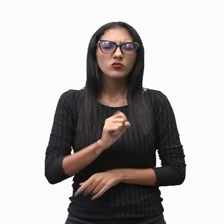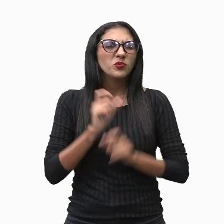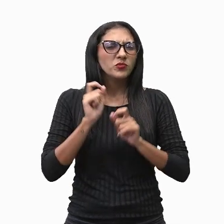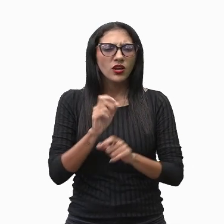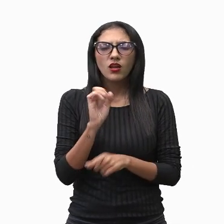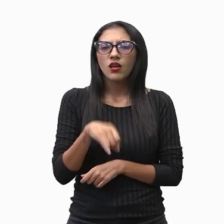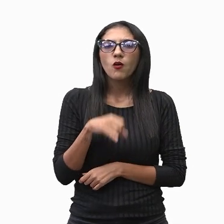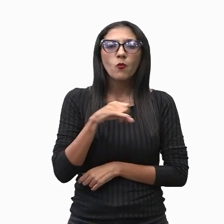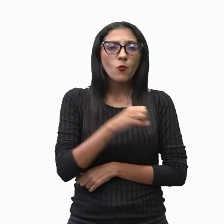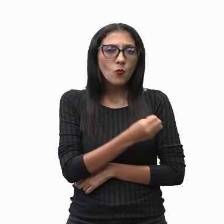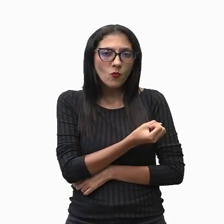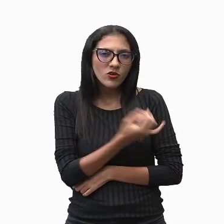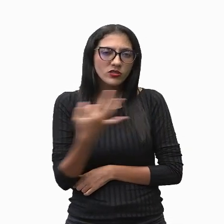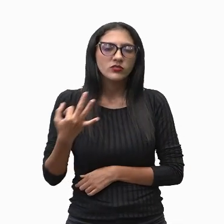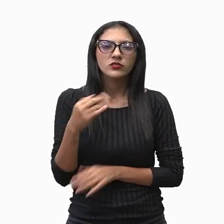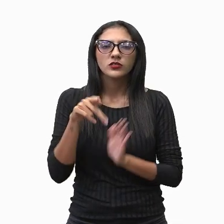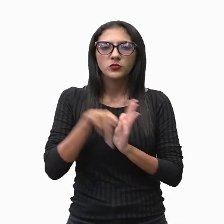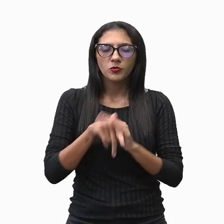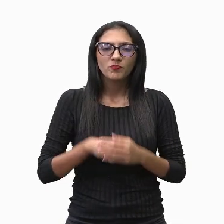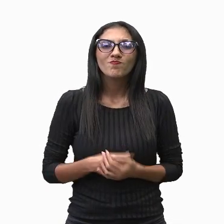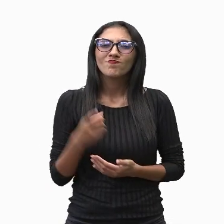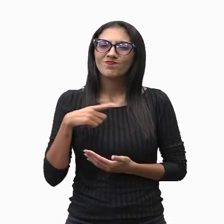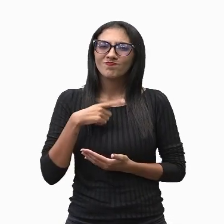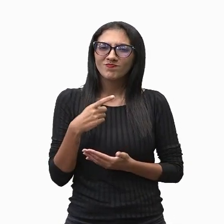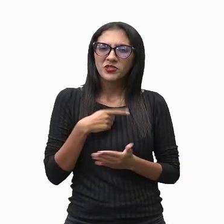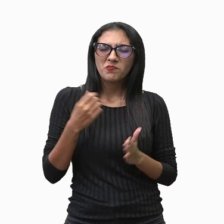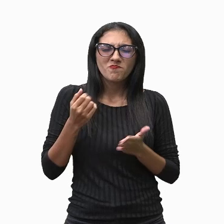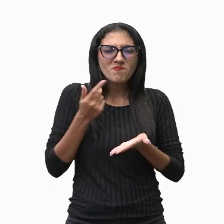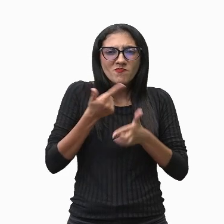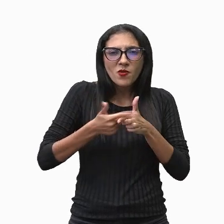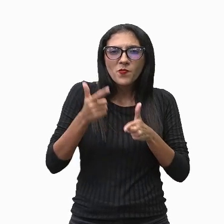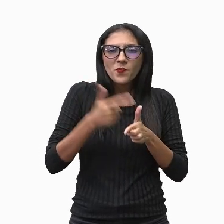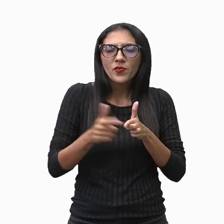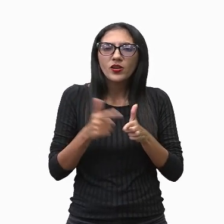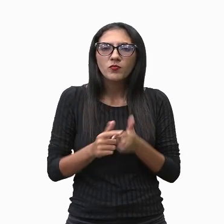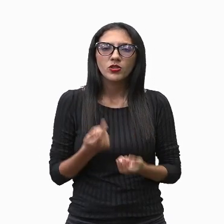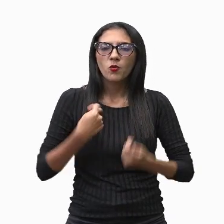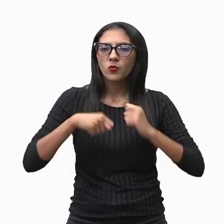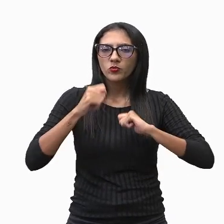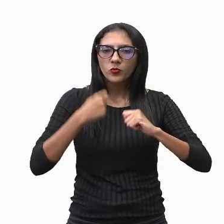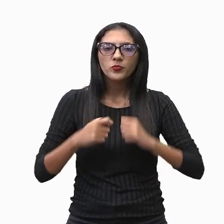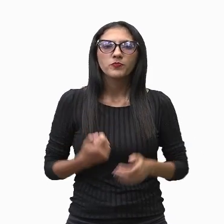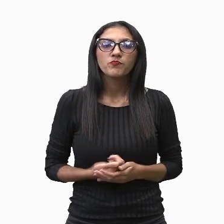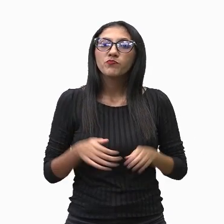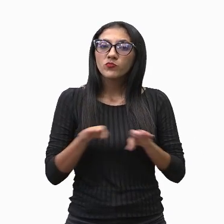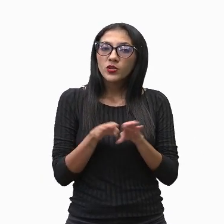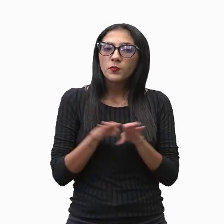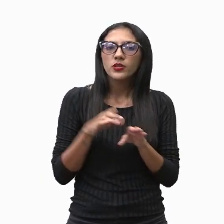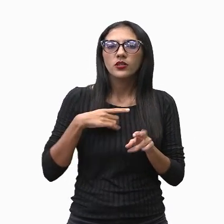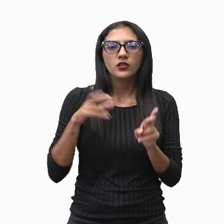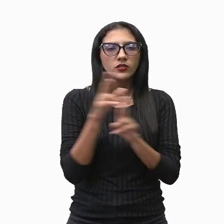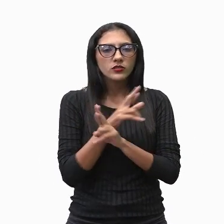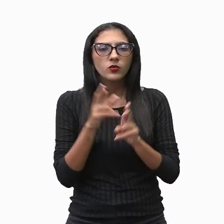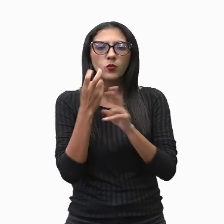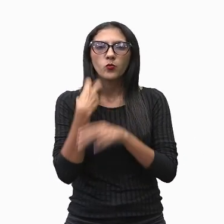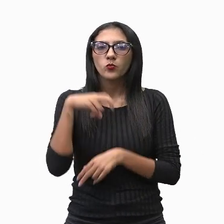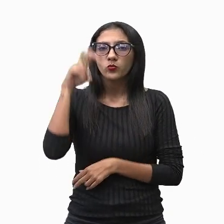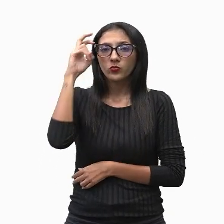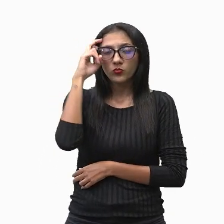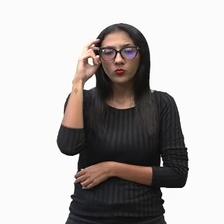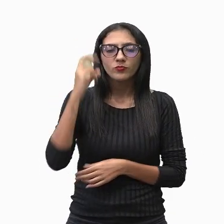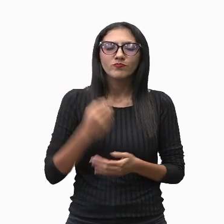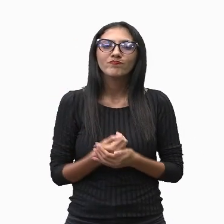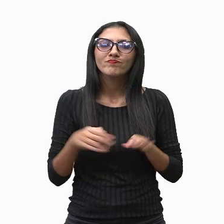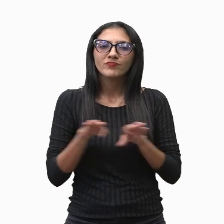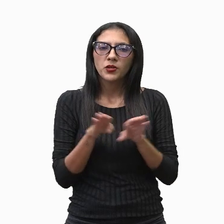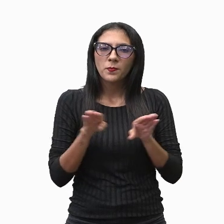As migrações têm impactos profundos nas economias. Também têm impactos profundos nas culturas e